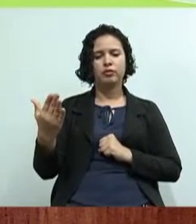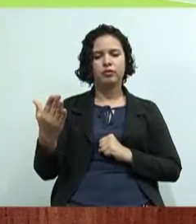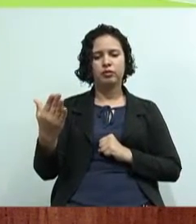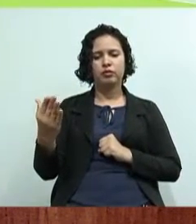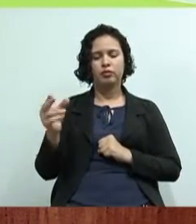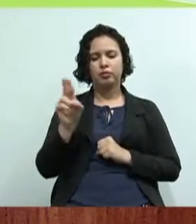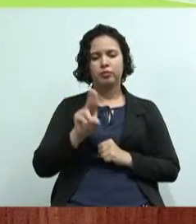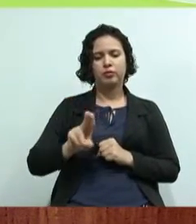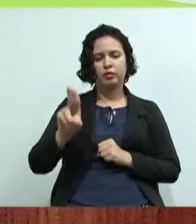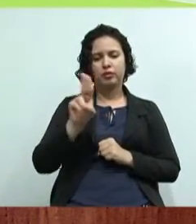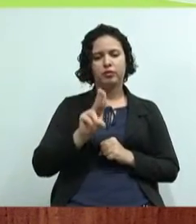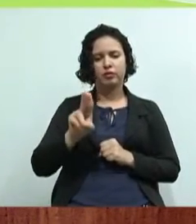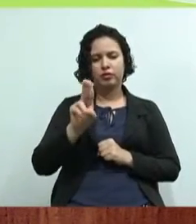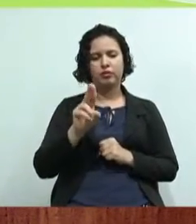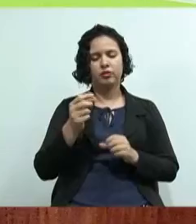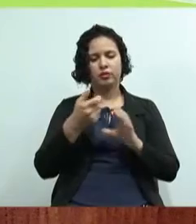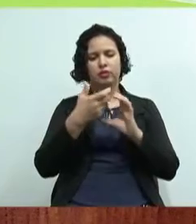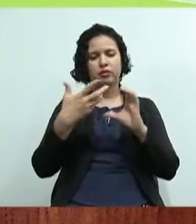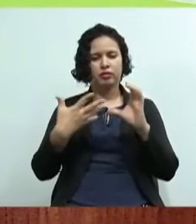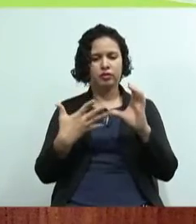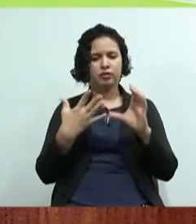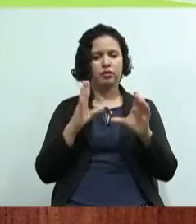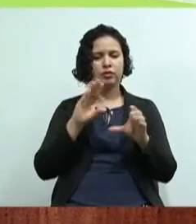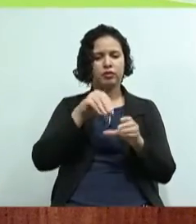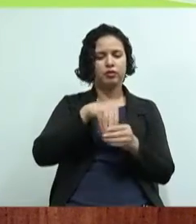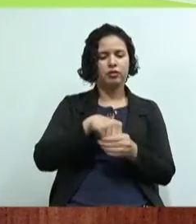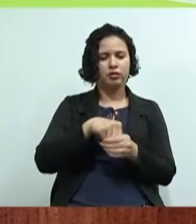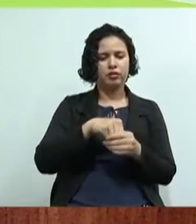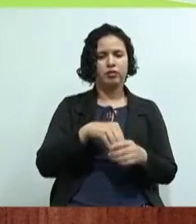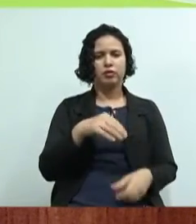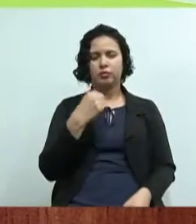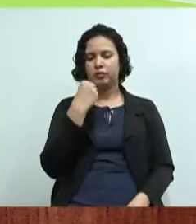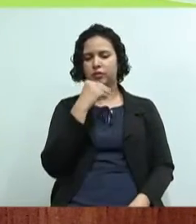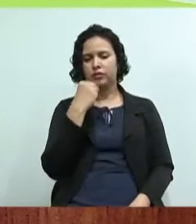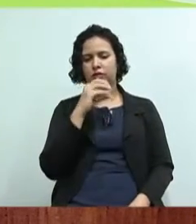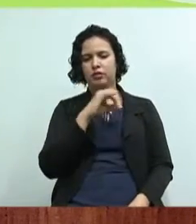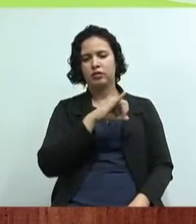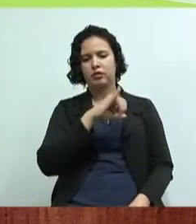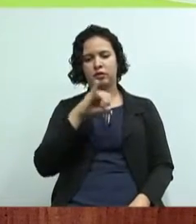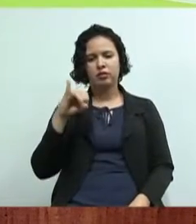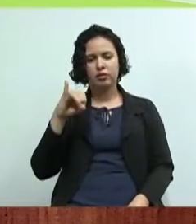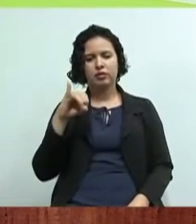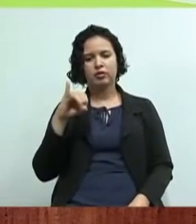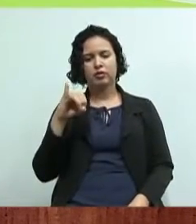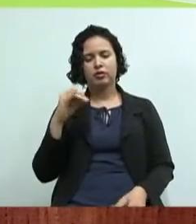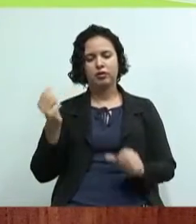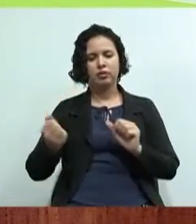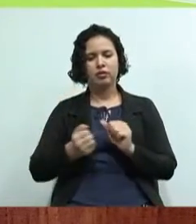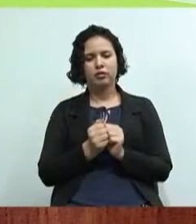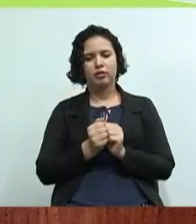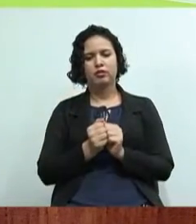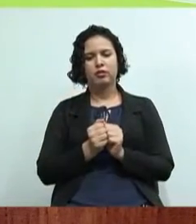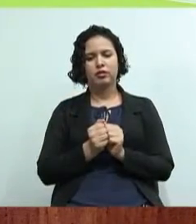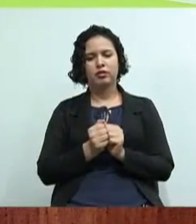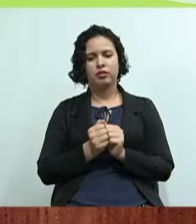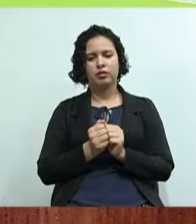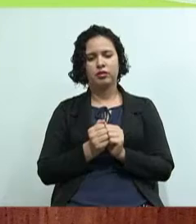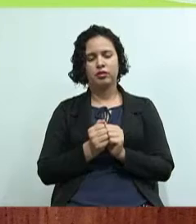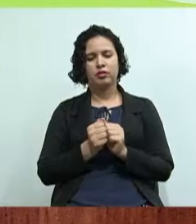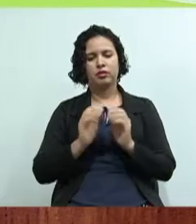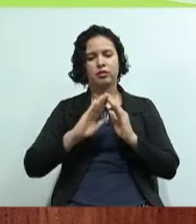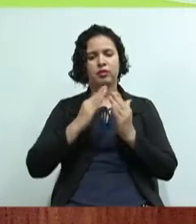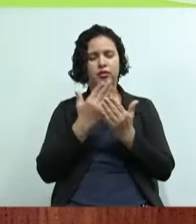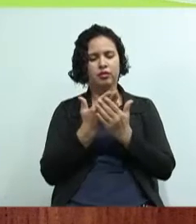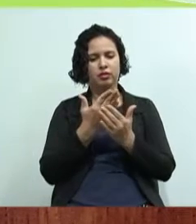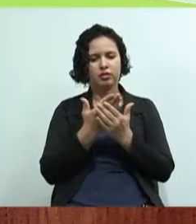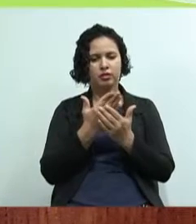das minhas características internas, né? E aí eu queria aproveitar só para mandar um alô aqui para a galera que está nos acompanhando. Fica à vontade, a turma da Escola Campos